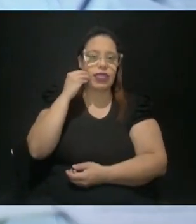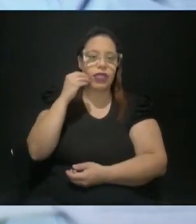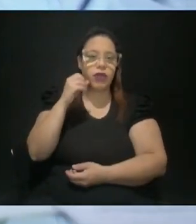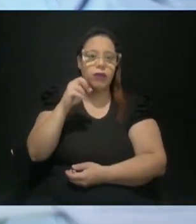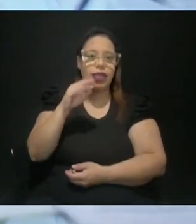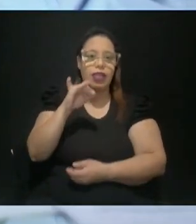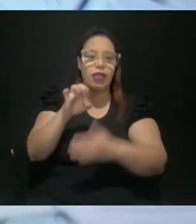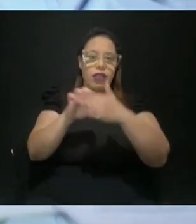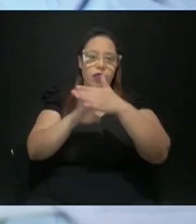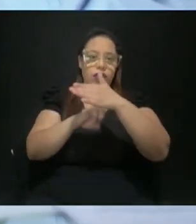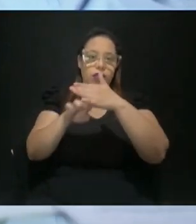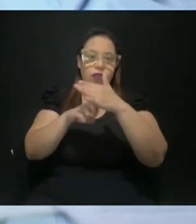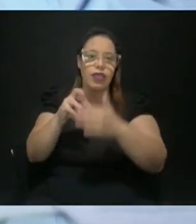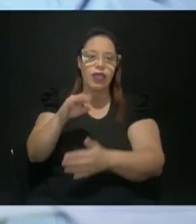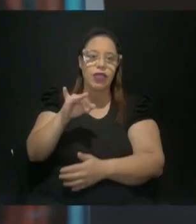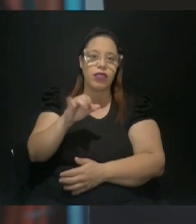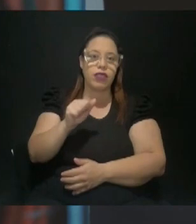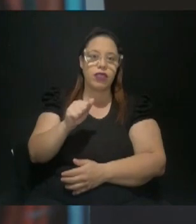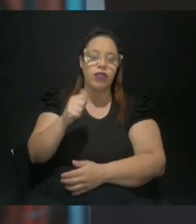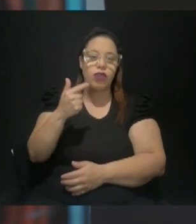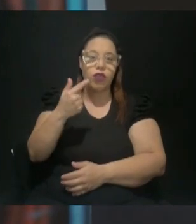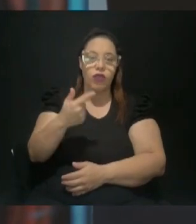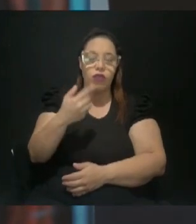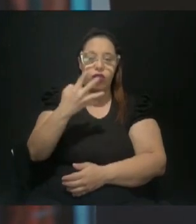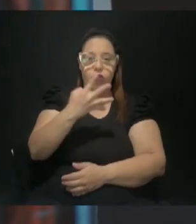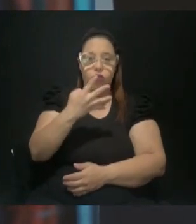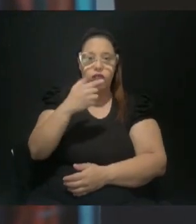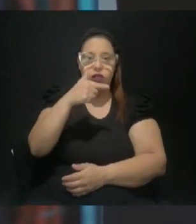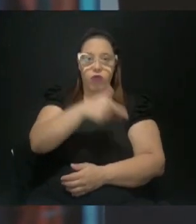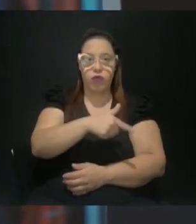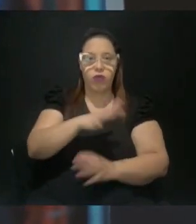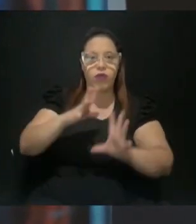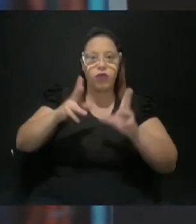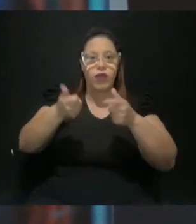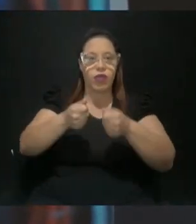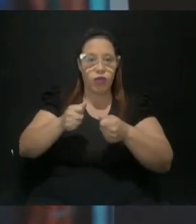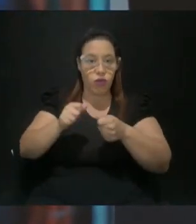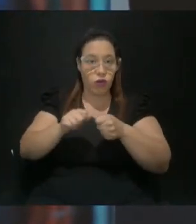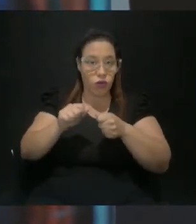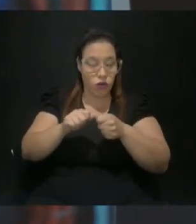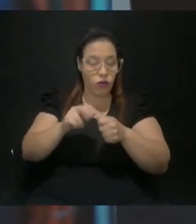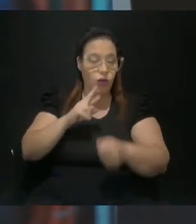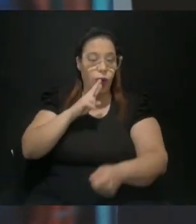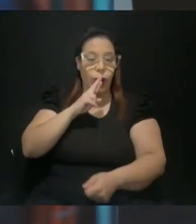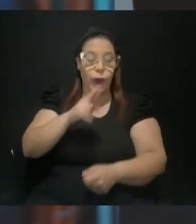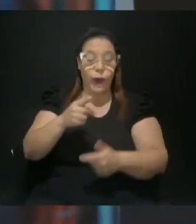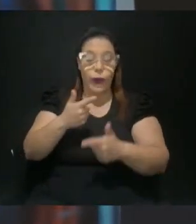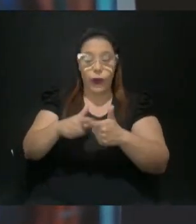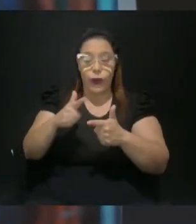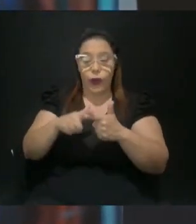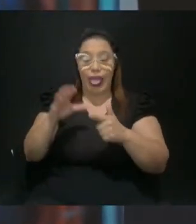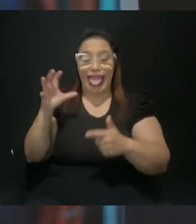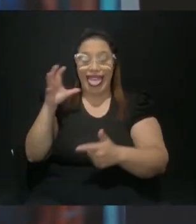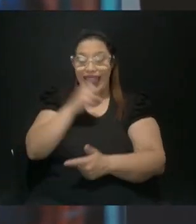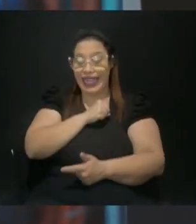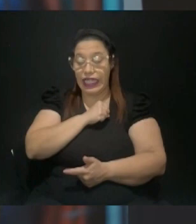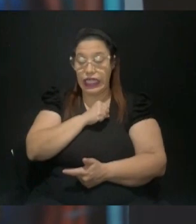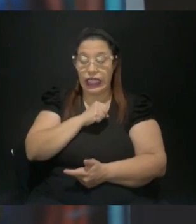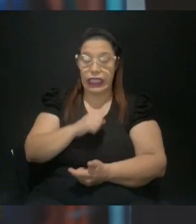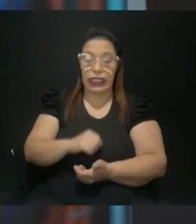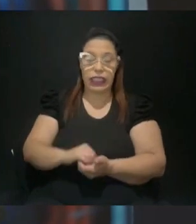por exemplo, 24/7, é manter tudo funcionando e resolver os problemas da maneira mais rápida possível. Quando você se